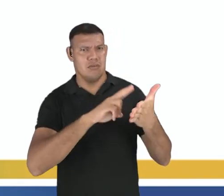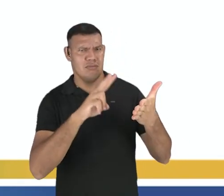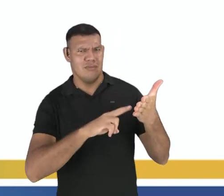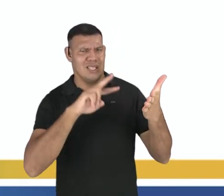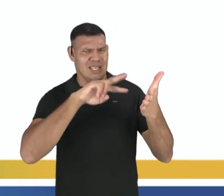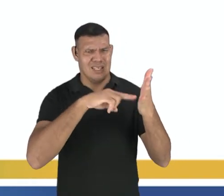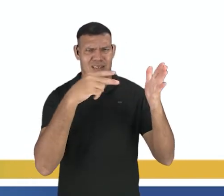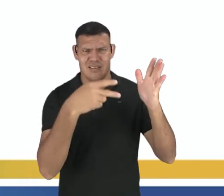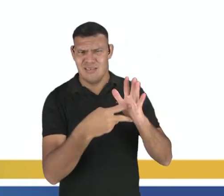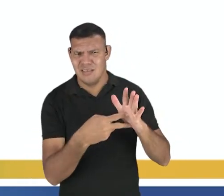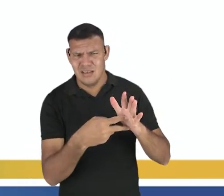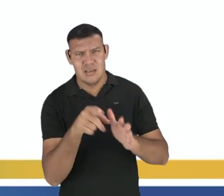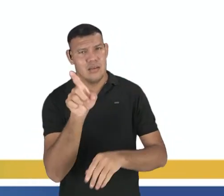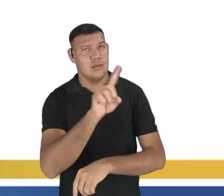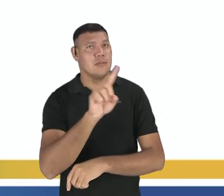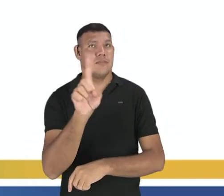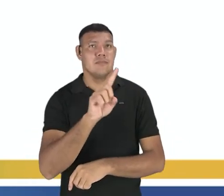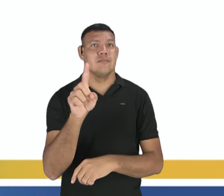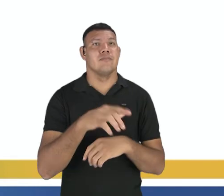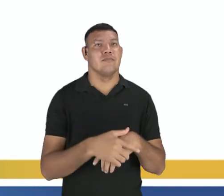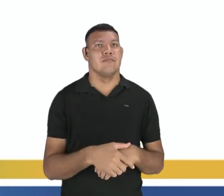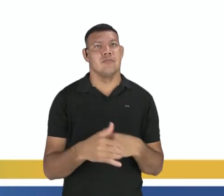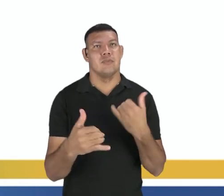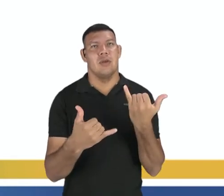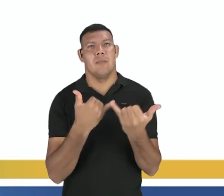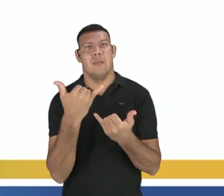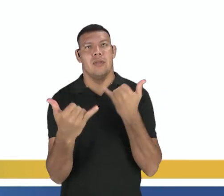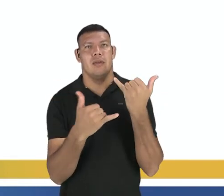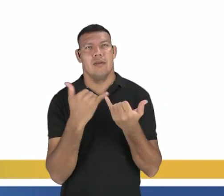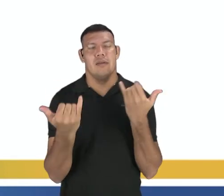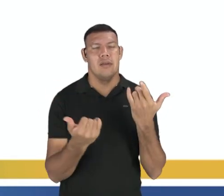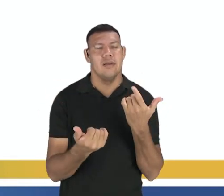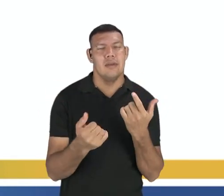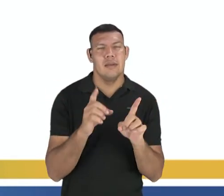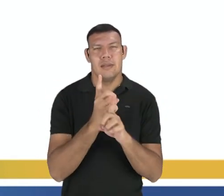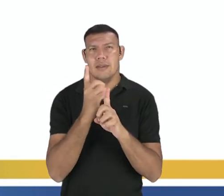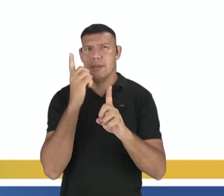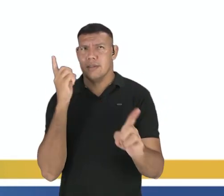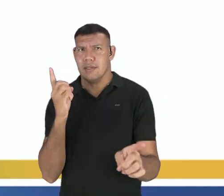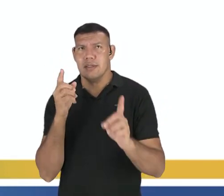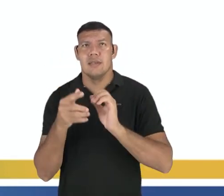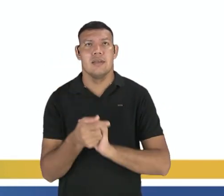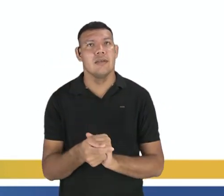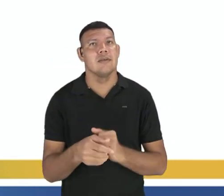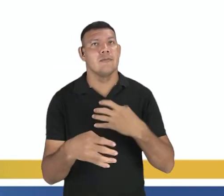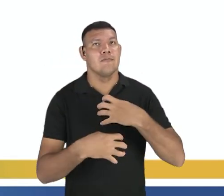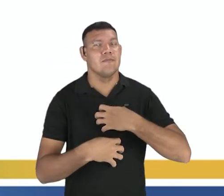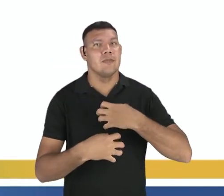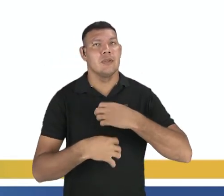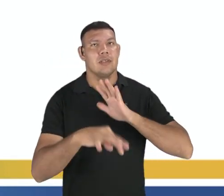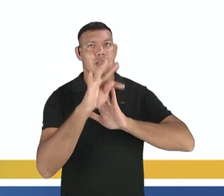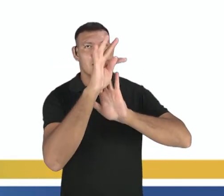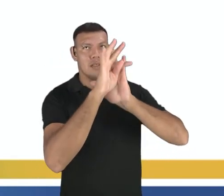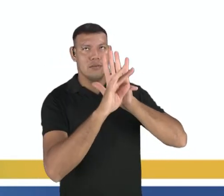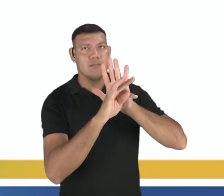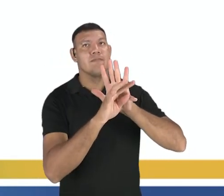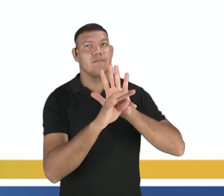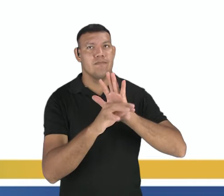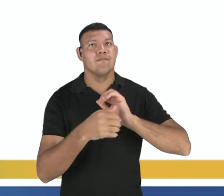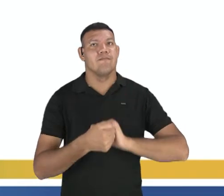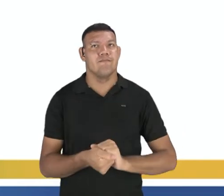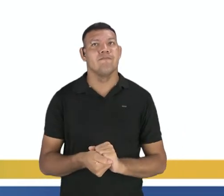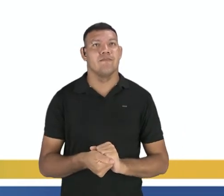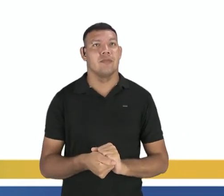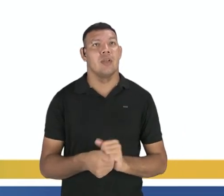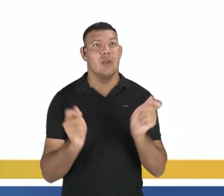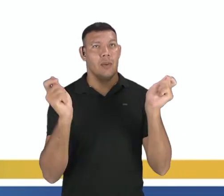de adivinhações, o sentido de um texto. É a partir do texto ser capaz de atribuir-lhe